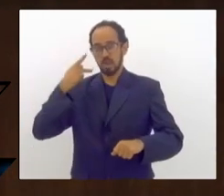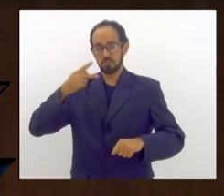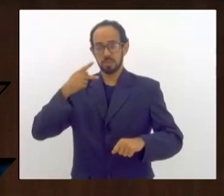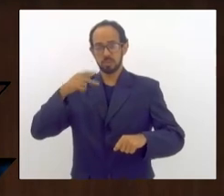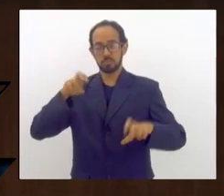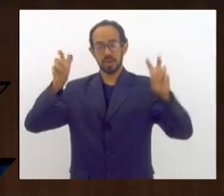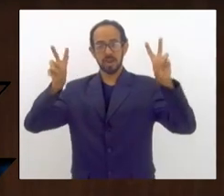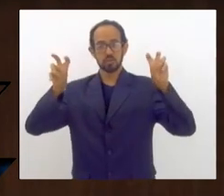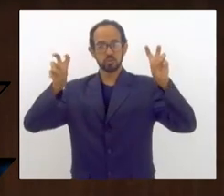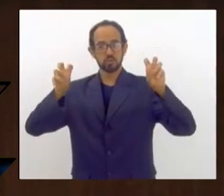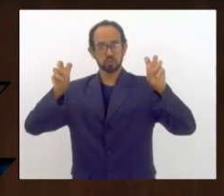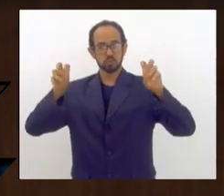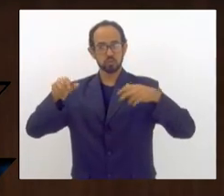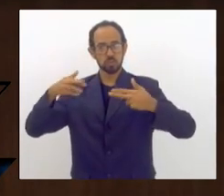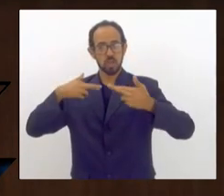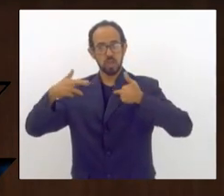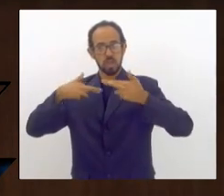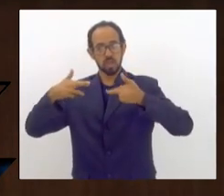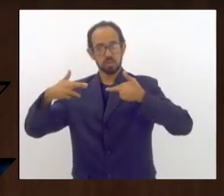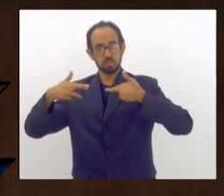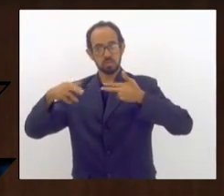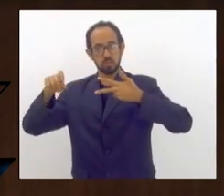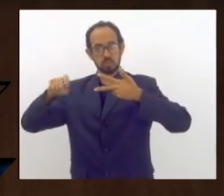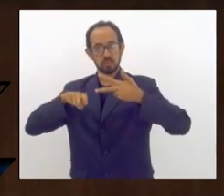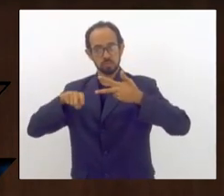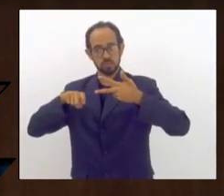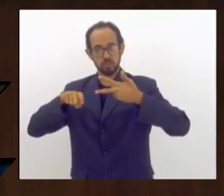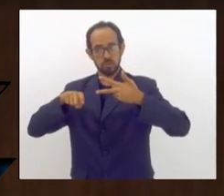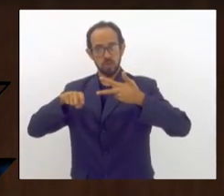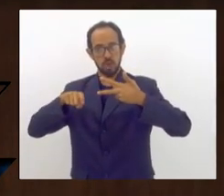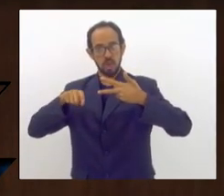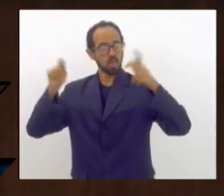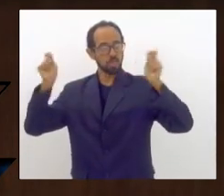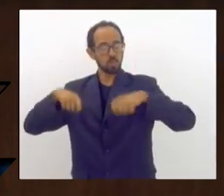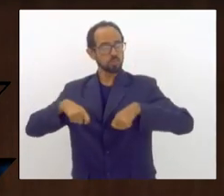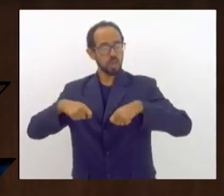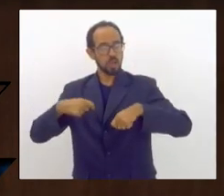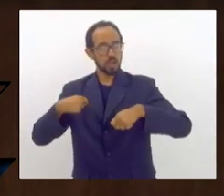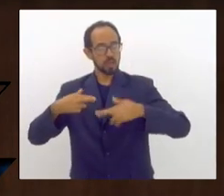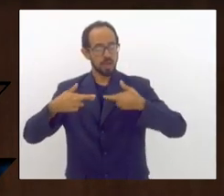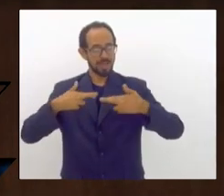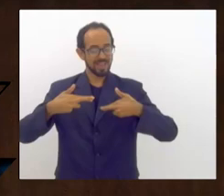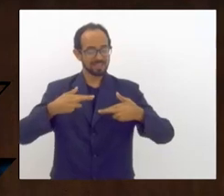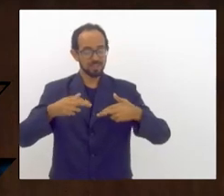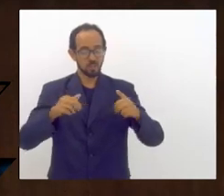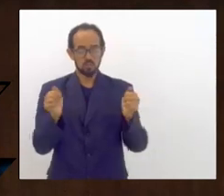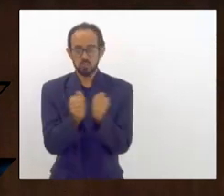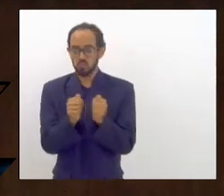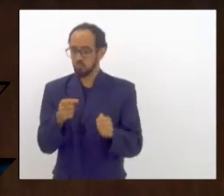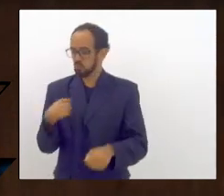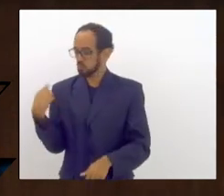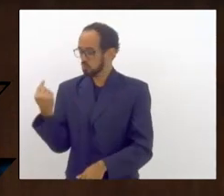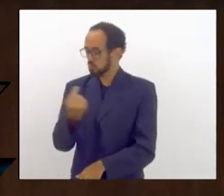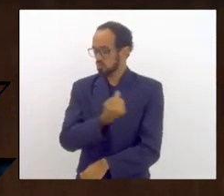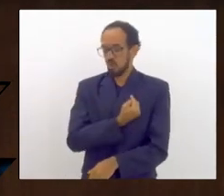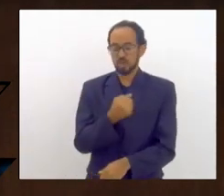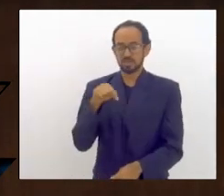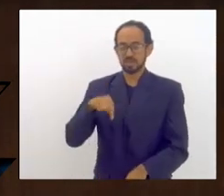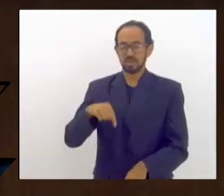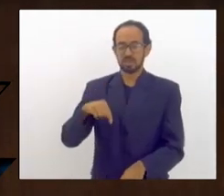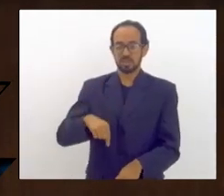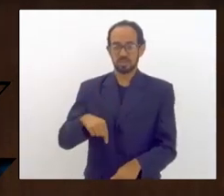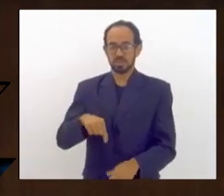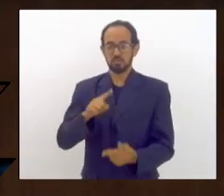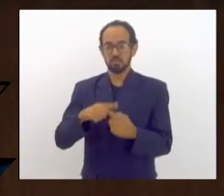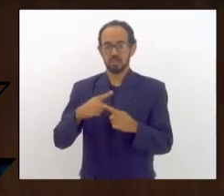à relação com o executivo. Ela não cabe na relação entre a gente. Por que ela não cabe na relação entre a gente? Porque cada